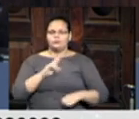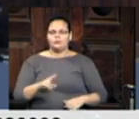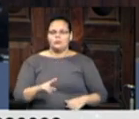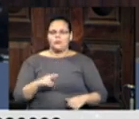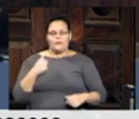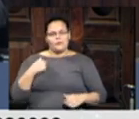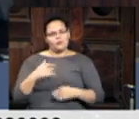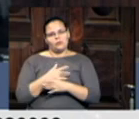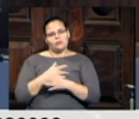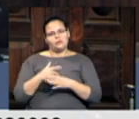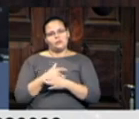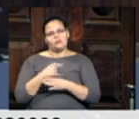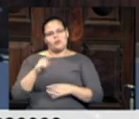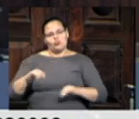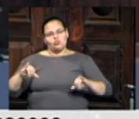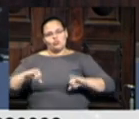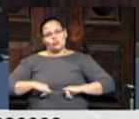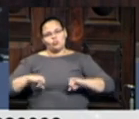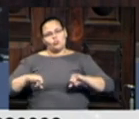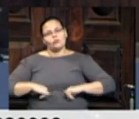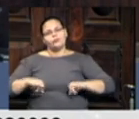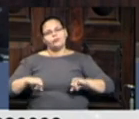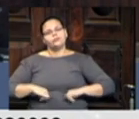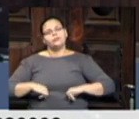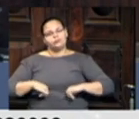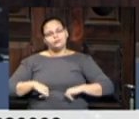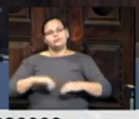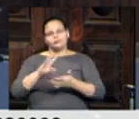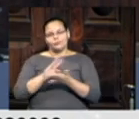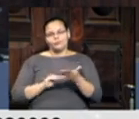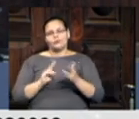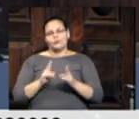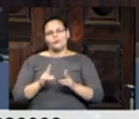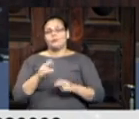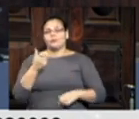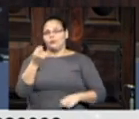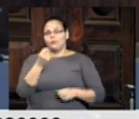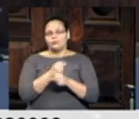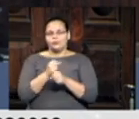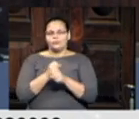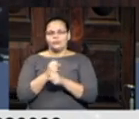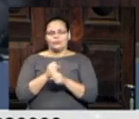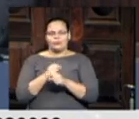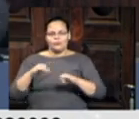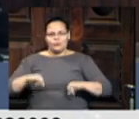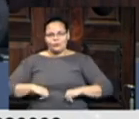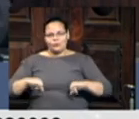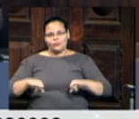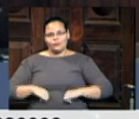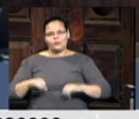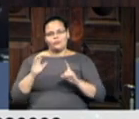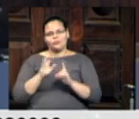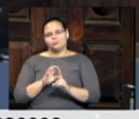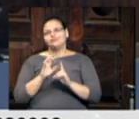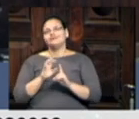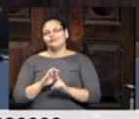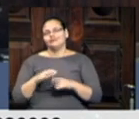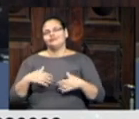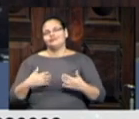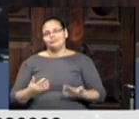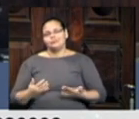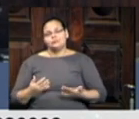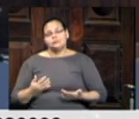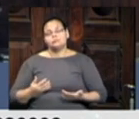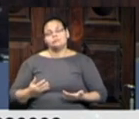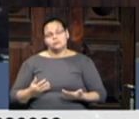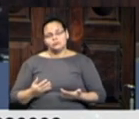minha cidade é uma cidade que vem sofrendo com esse modelo há 20 anos. Vem sofrendo essa forte influência.